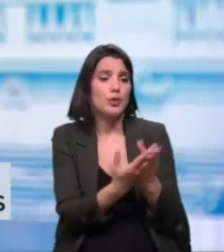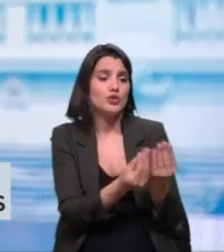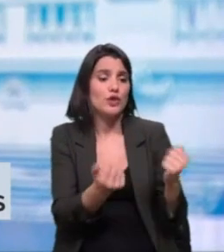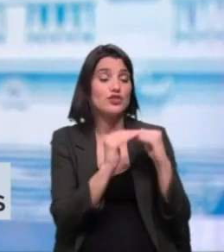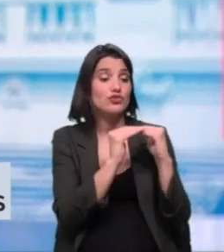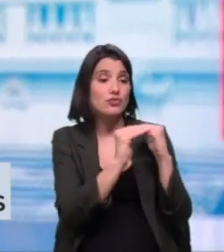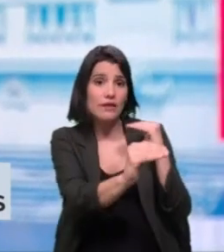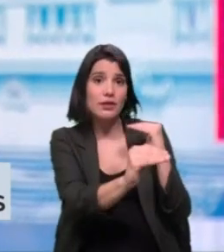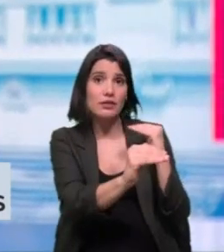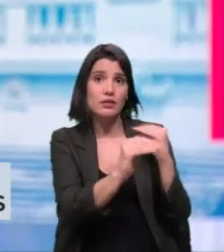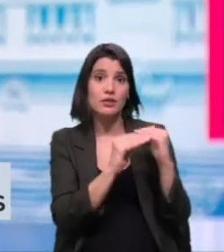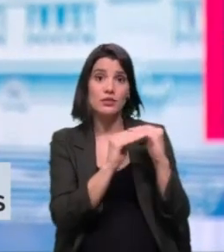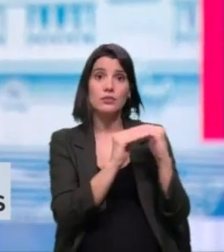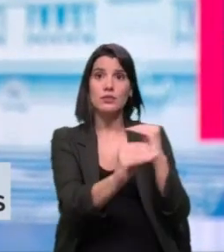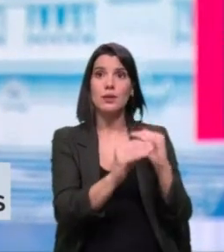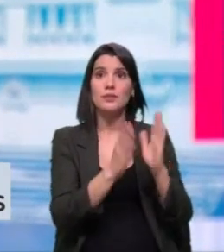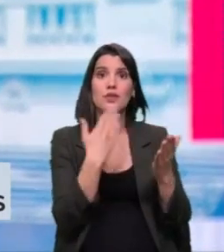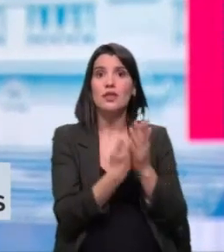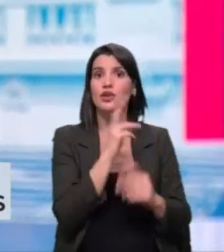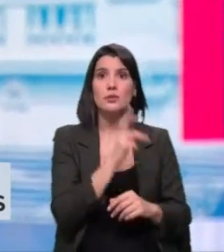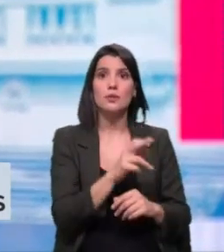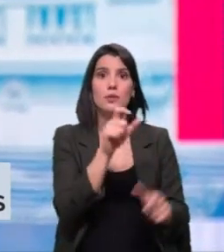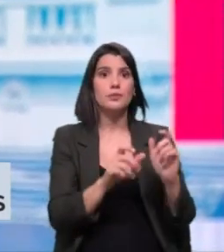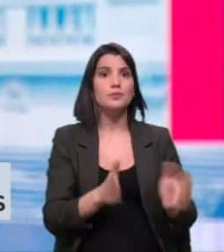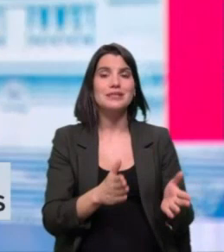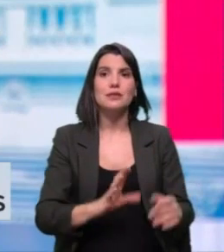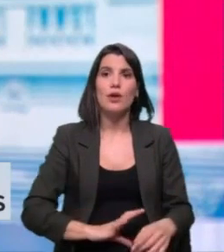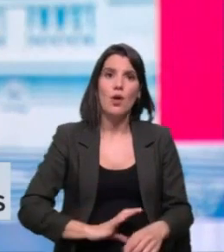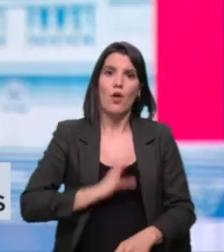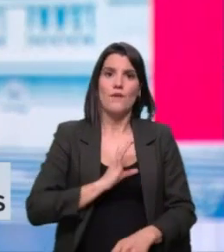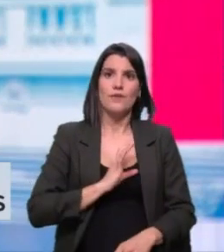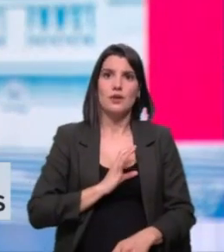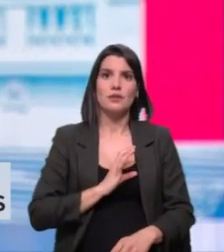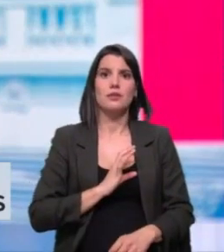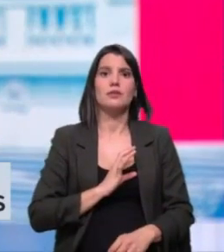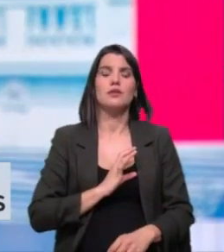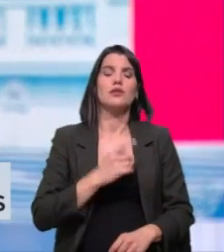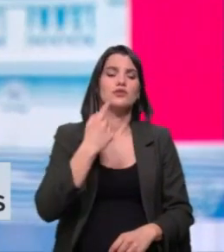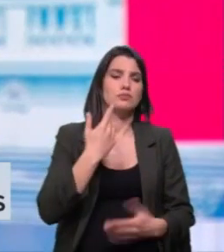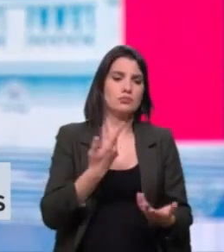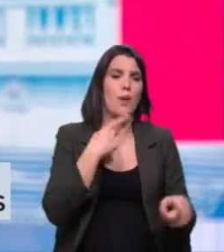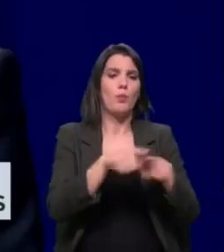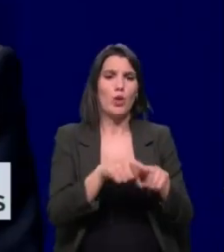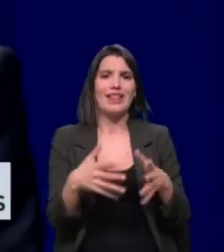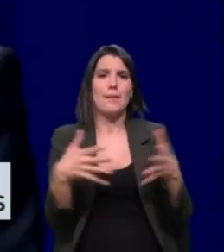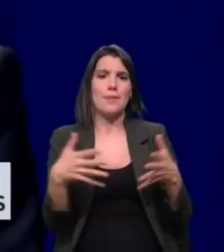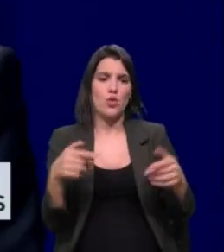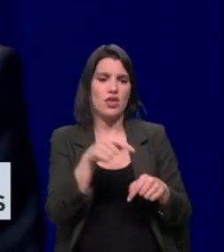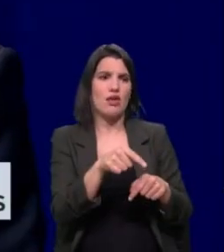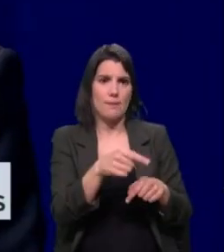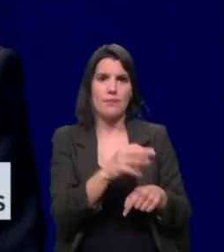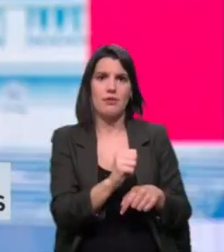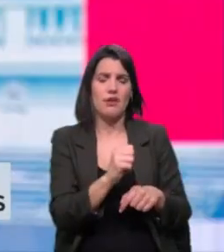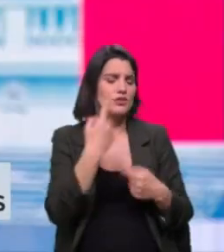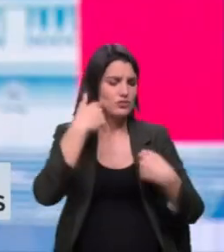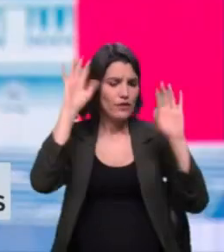solução de estabilidade tem de dar uma resposta e as pessoas têm de ter a confiança de se vir às páginas de políticas da maioria absoluta que gravaram problemas na